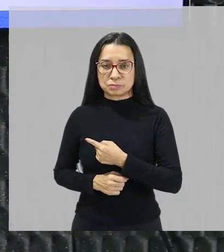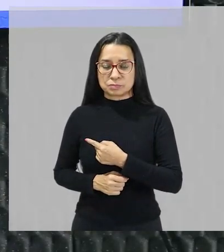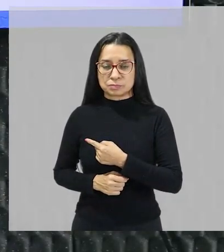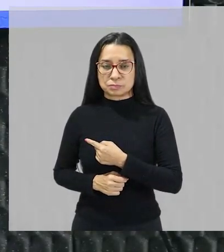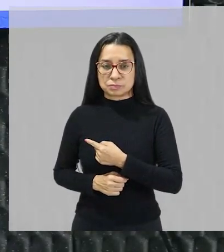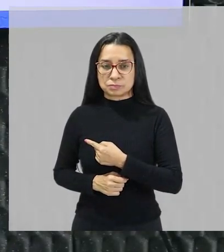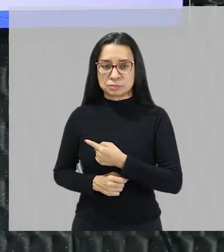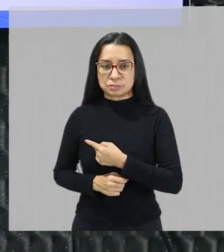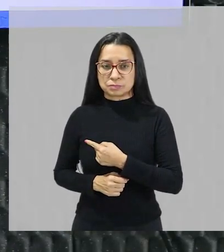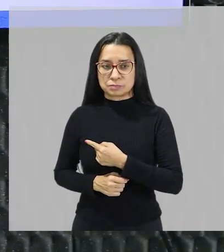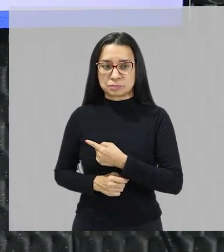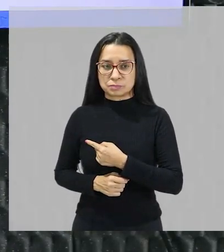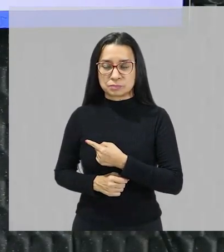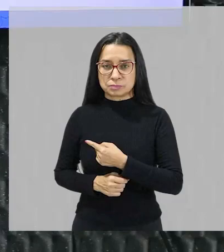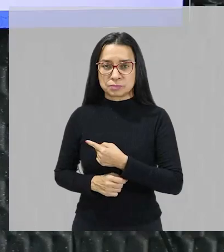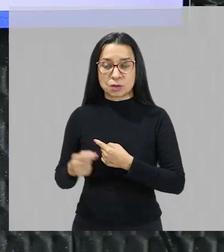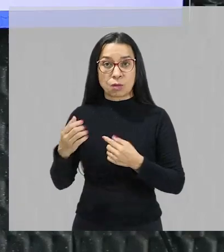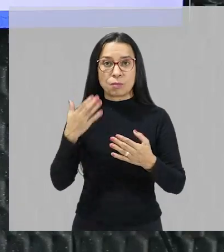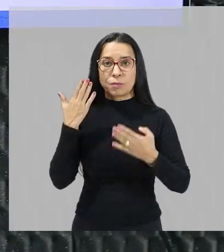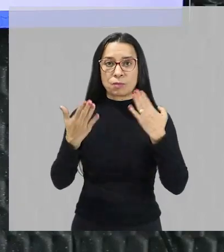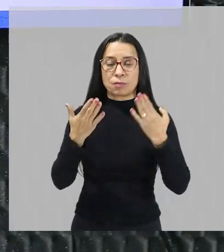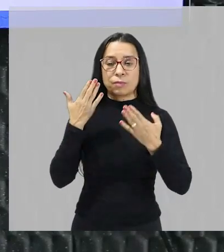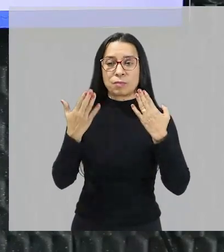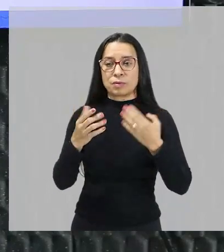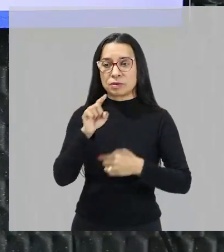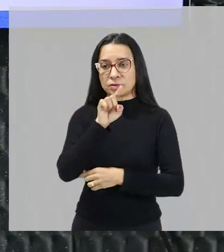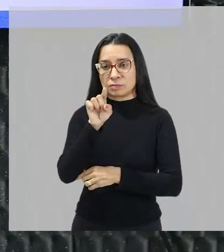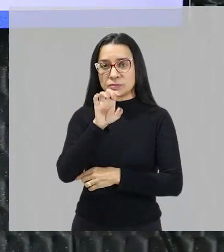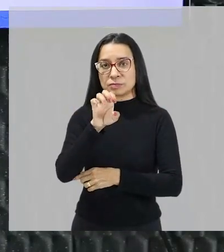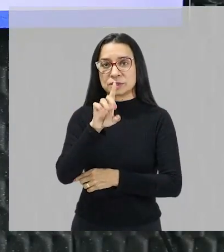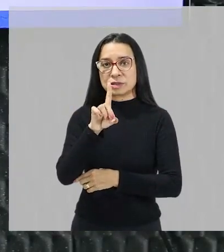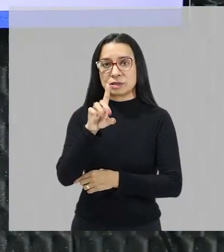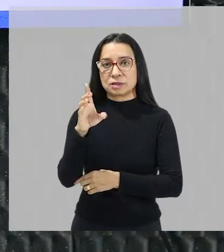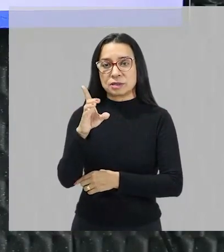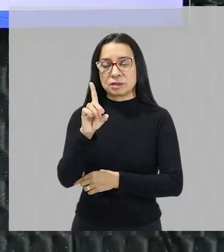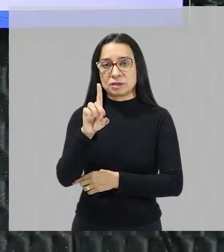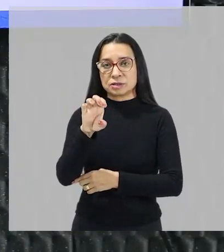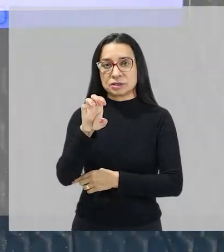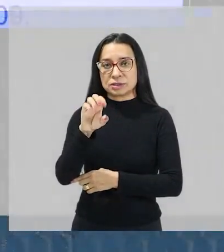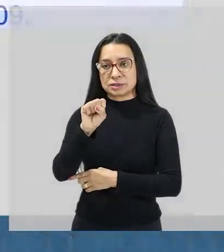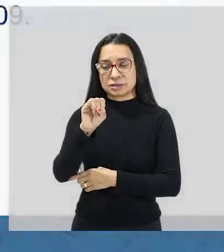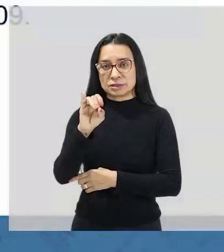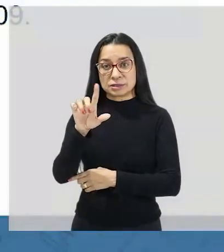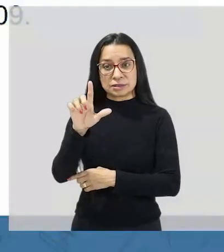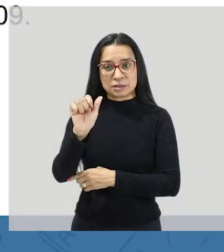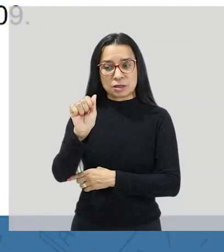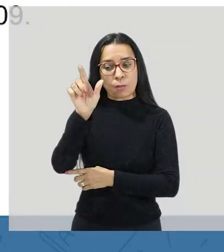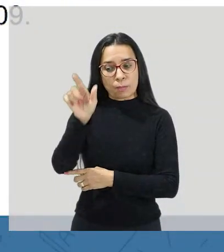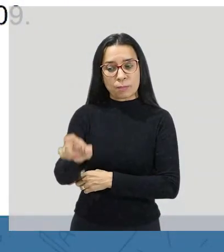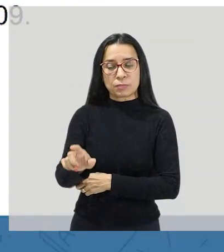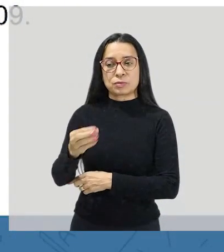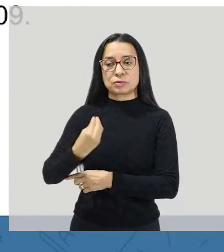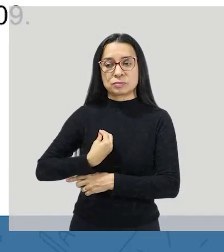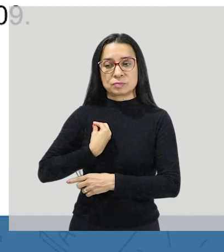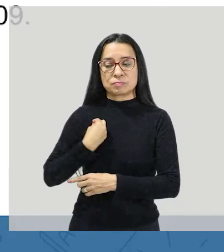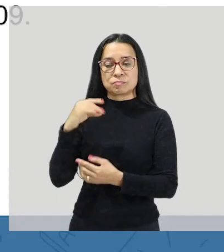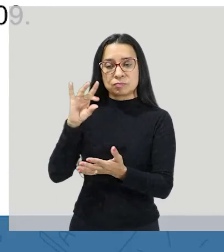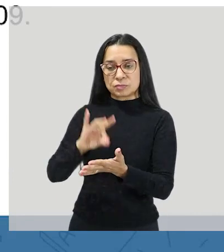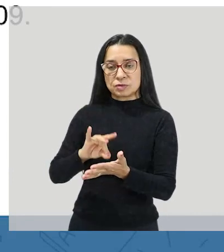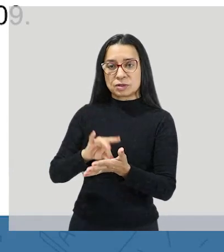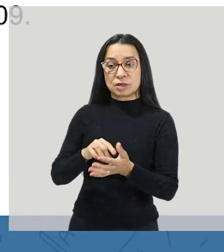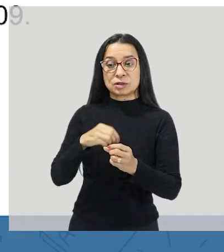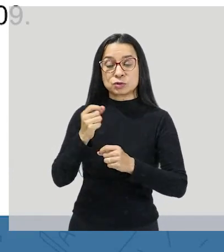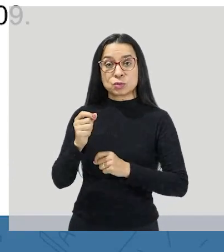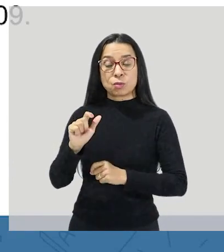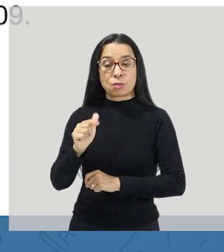Suassuna. Então, olha, ele está comparando o Zé de Sila, que é um personagem da vida real, com um personagem da ficção, que é o Chicó,